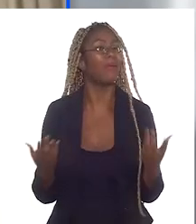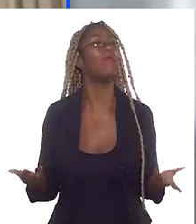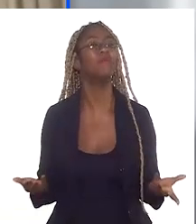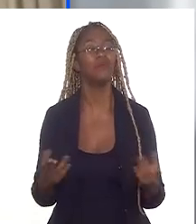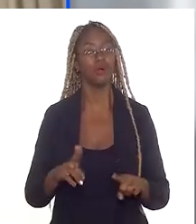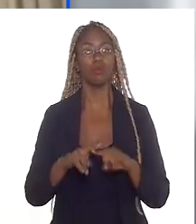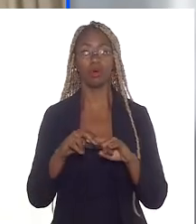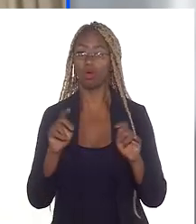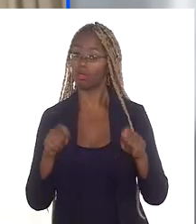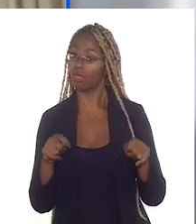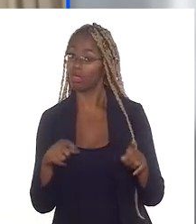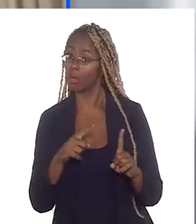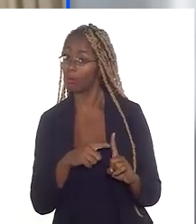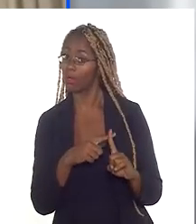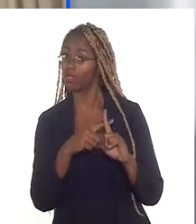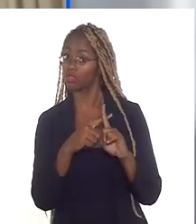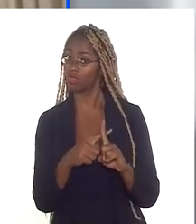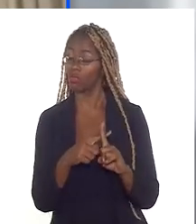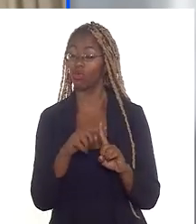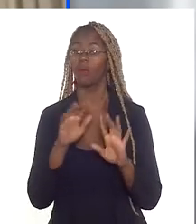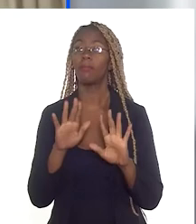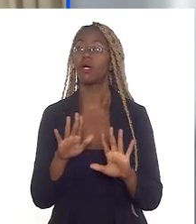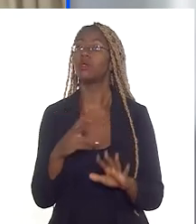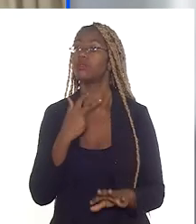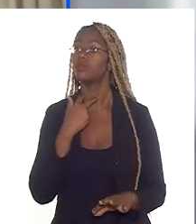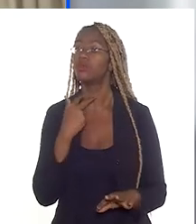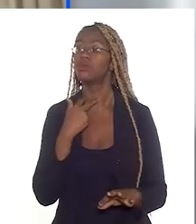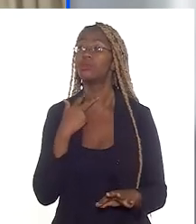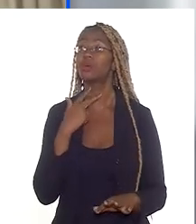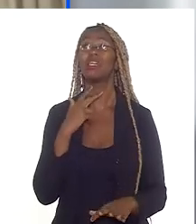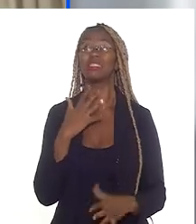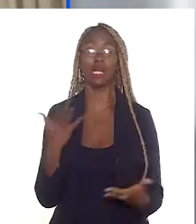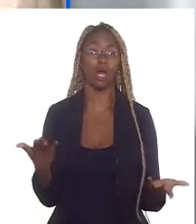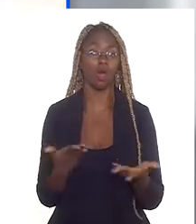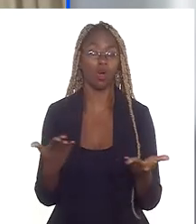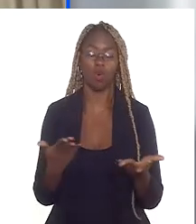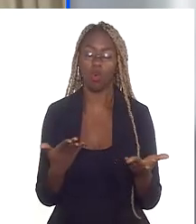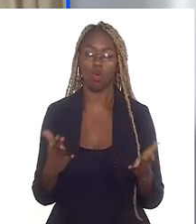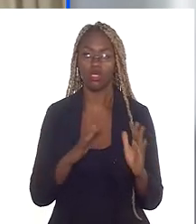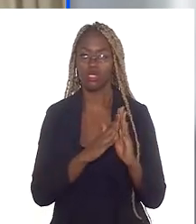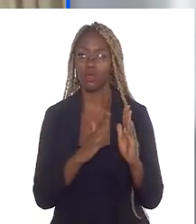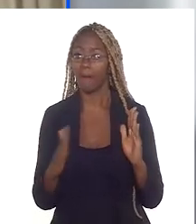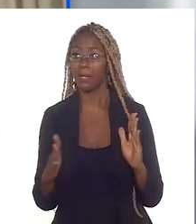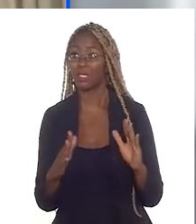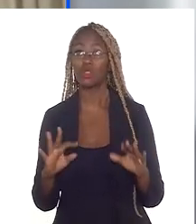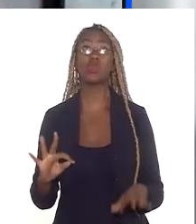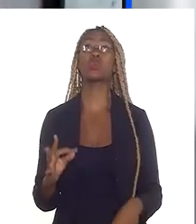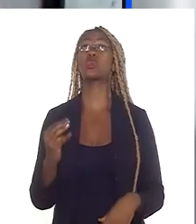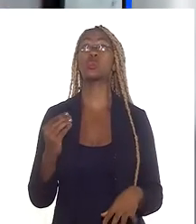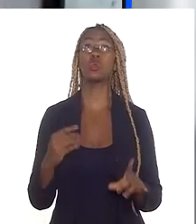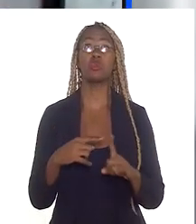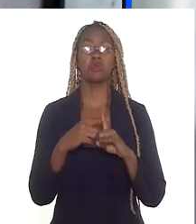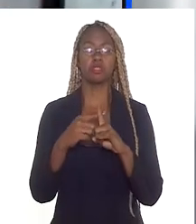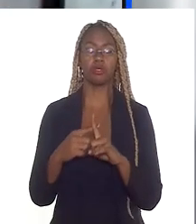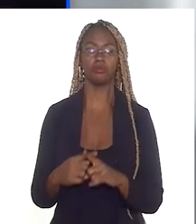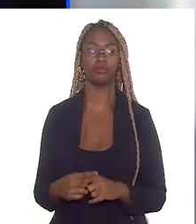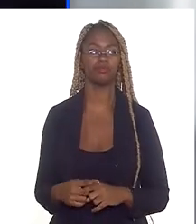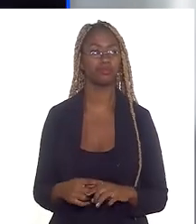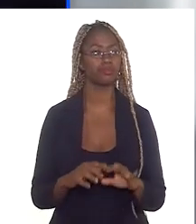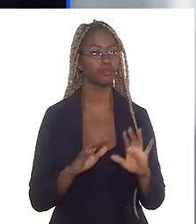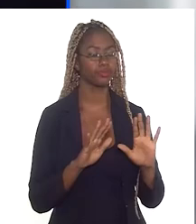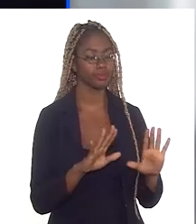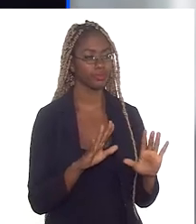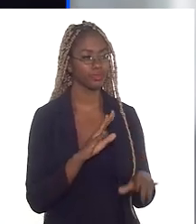limitação também porque a gente tem como você positivo Mas a gente não pode ser totalmente nesse momento ele tá tio mas é